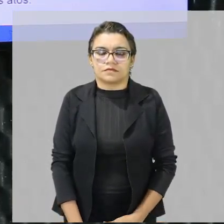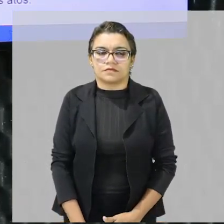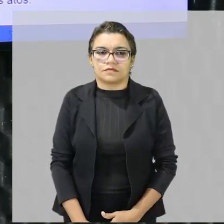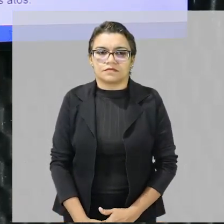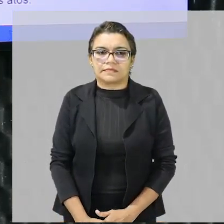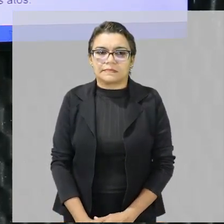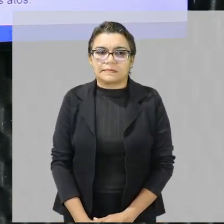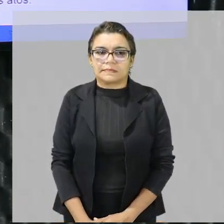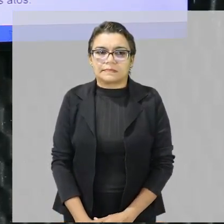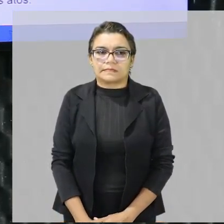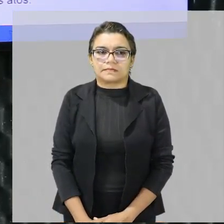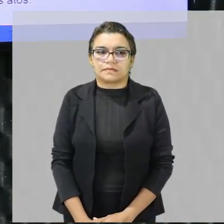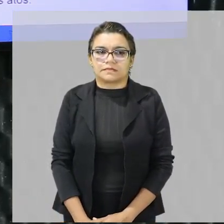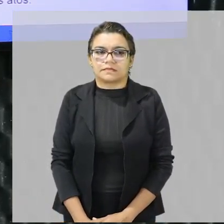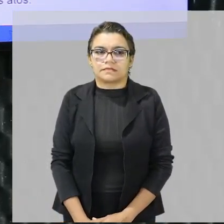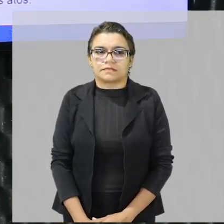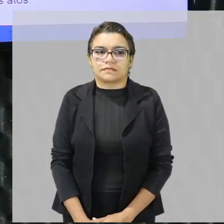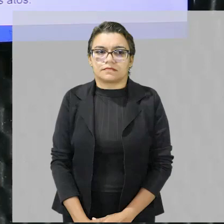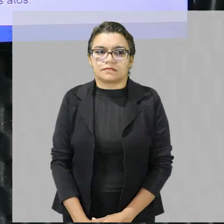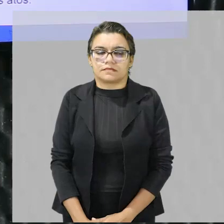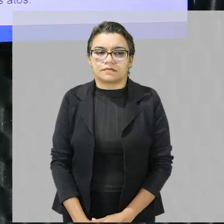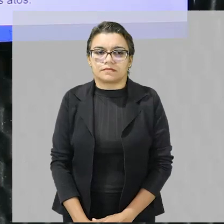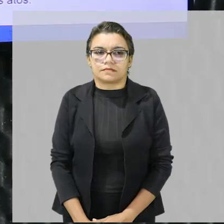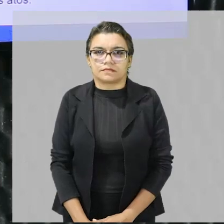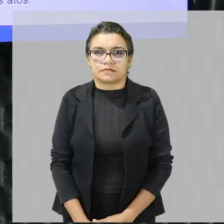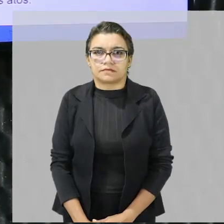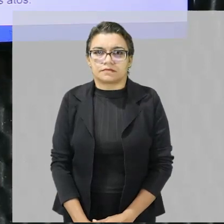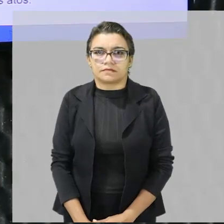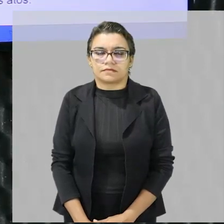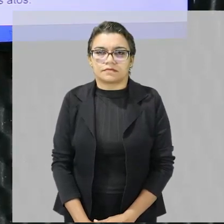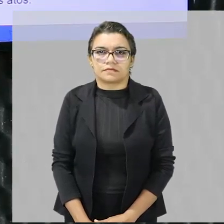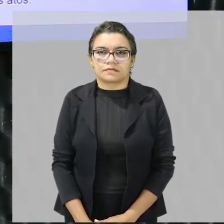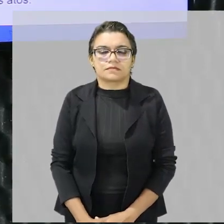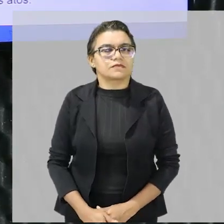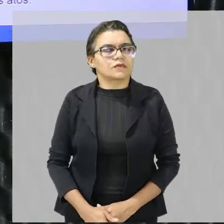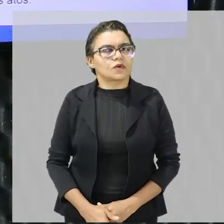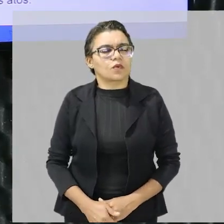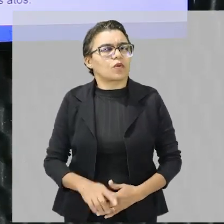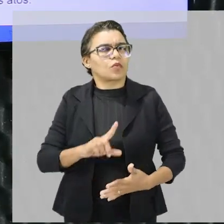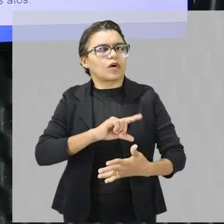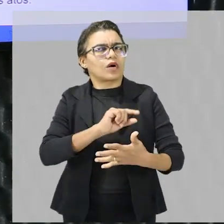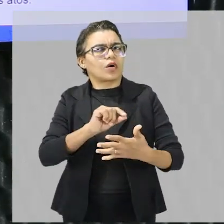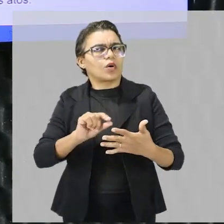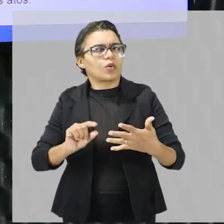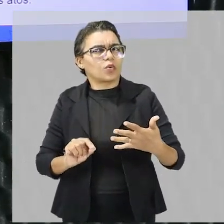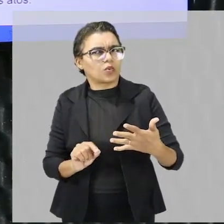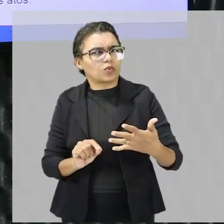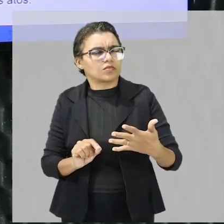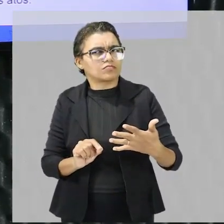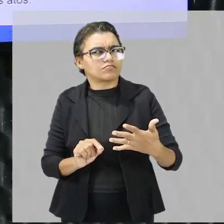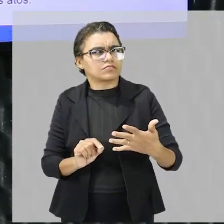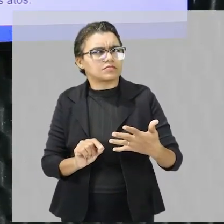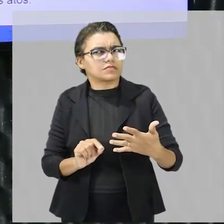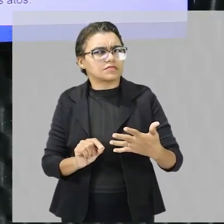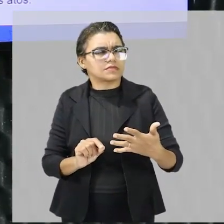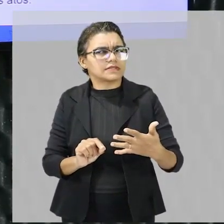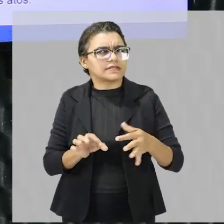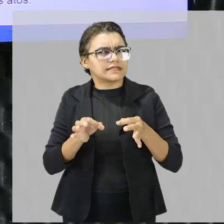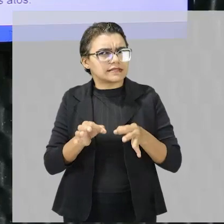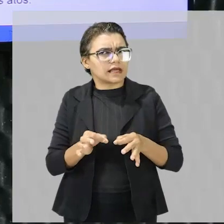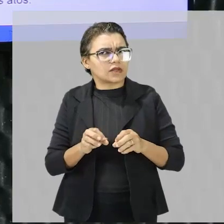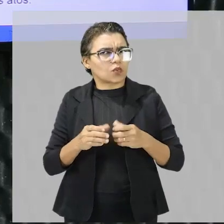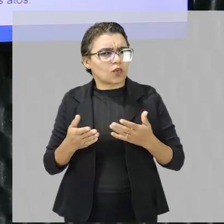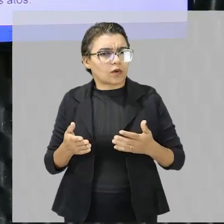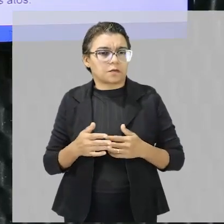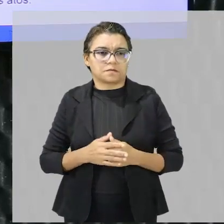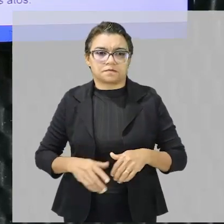na perspectiva existencialista, sobre o homem. Qual é a única opção correta que nós temos aqui? Vamos lá. O ser